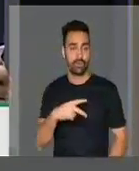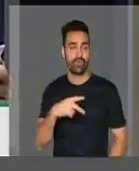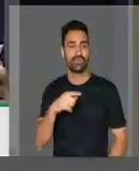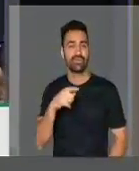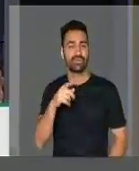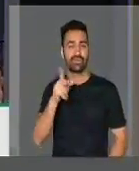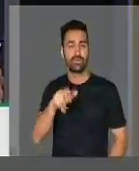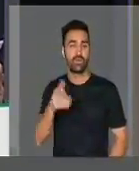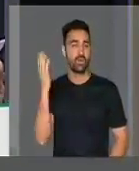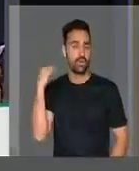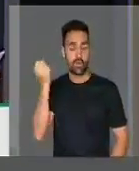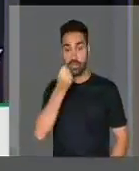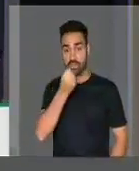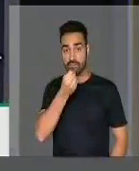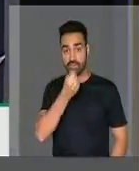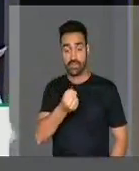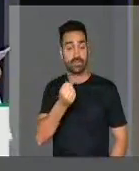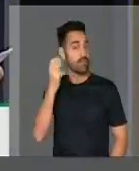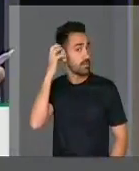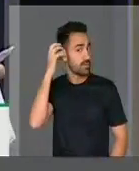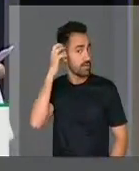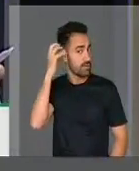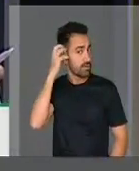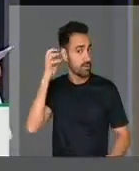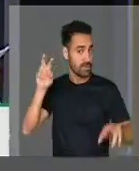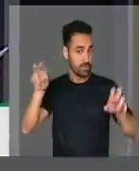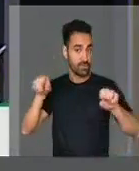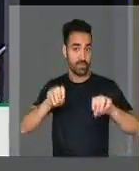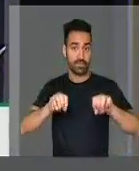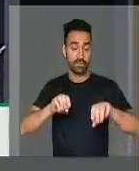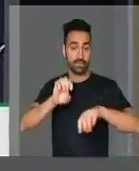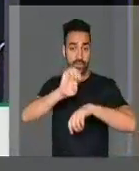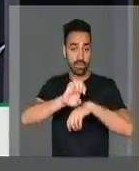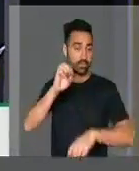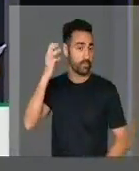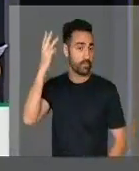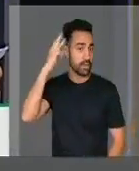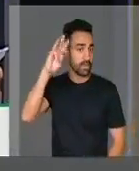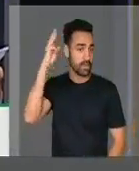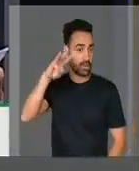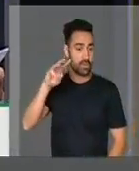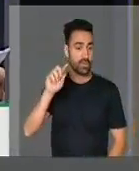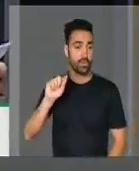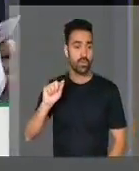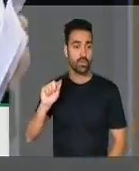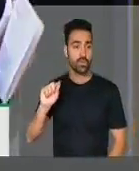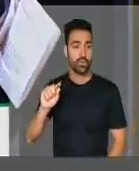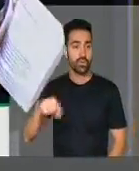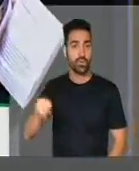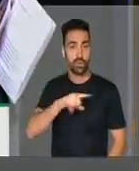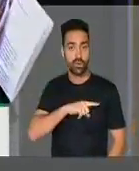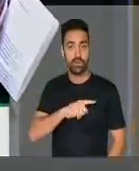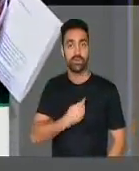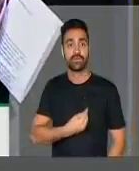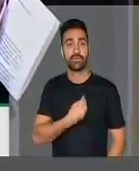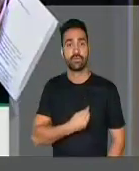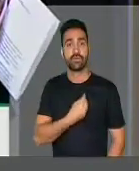falava em entrevista a uma rádio educadora do Maranhão, em que vivemos